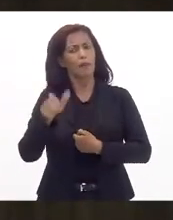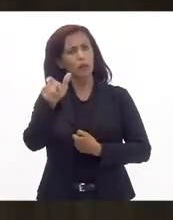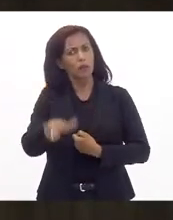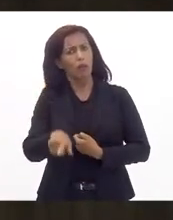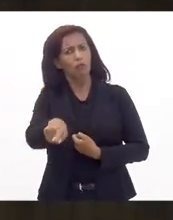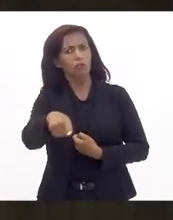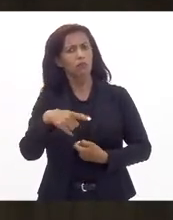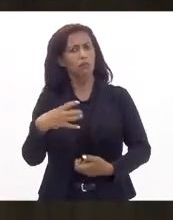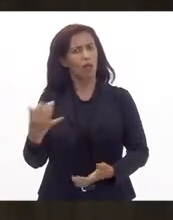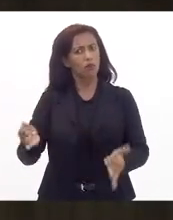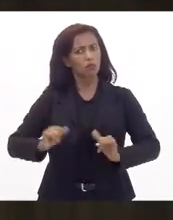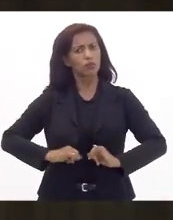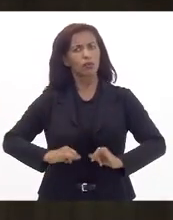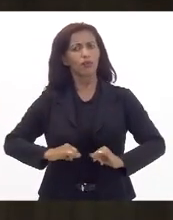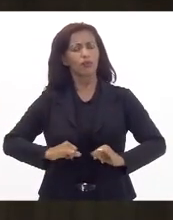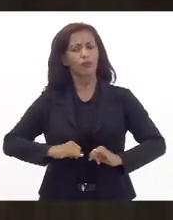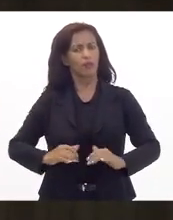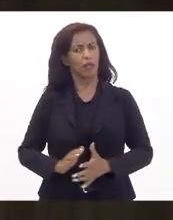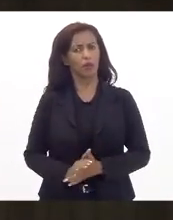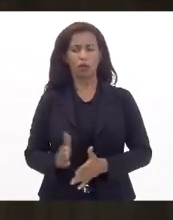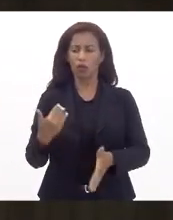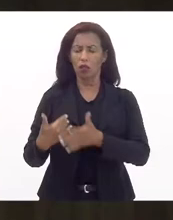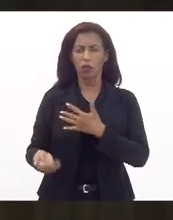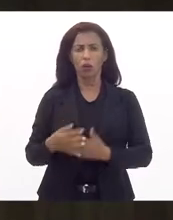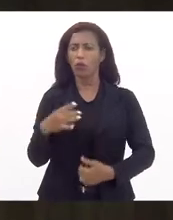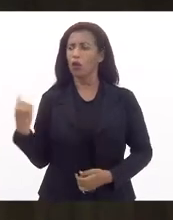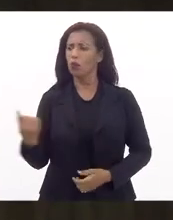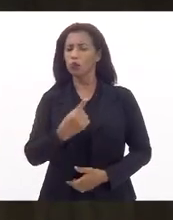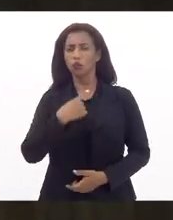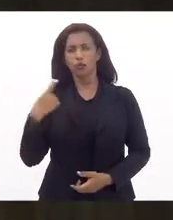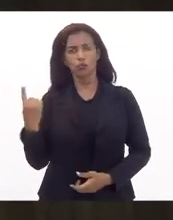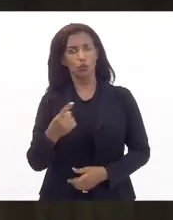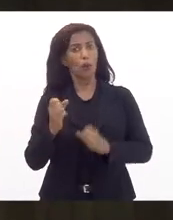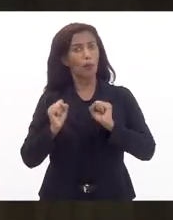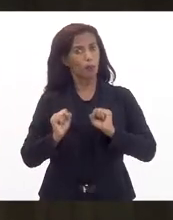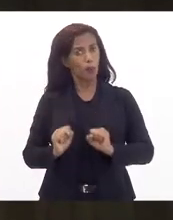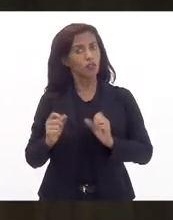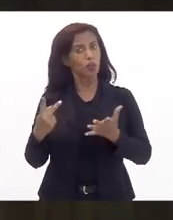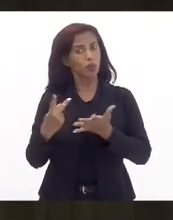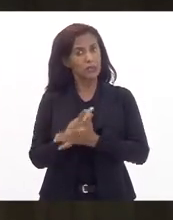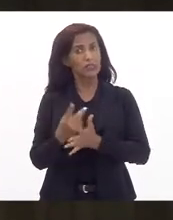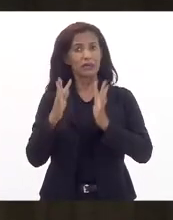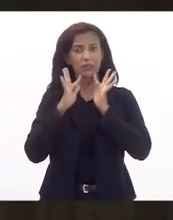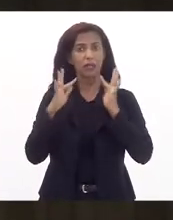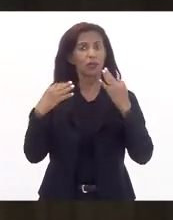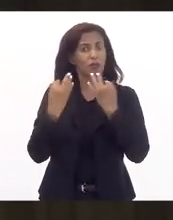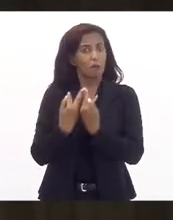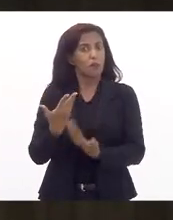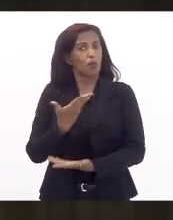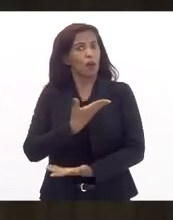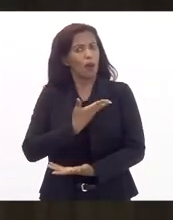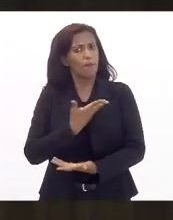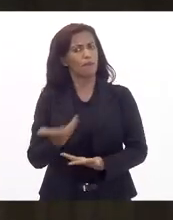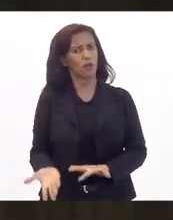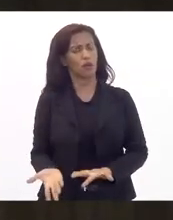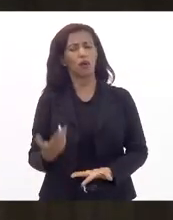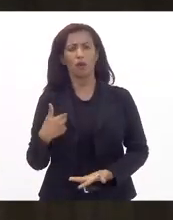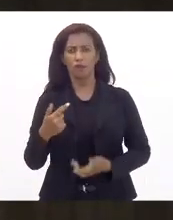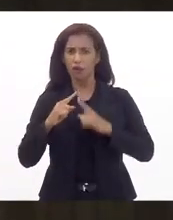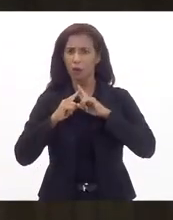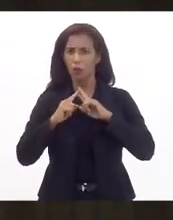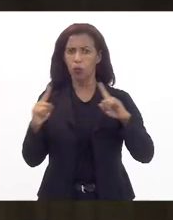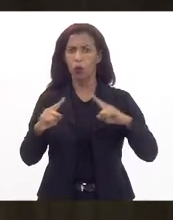tentar está sofrendo e 15 uma qualquer um de nós não podemos passar por isso com um parente com um amigo então fica aqui o meu